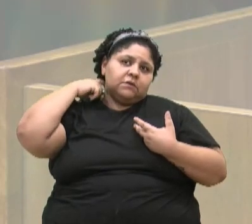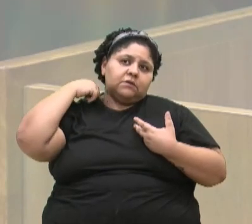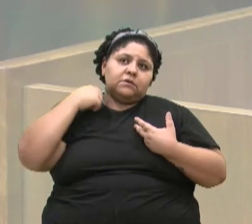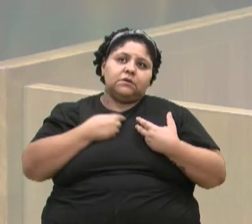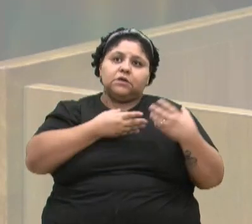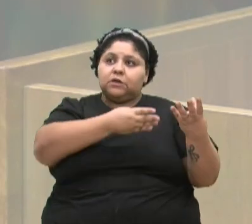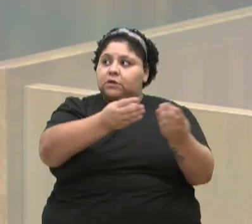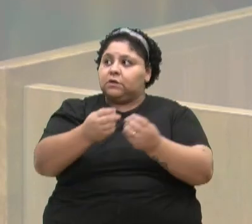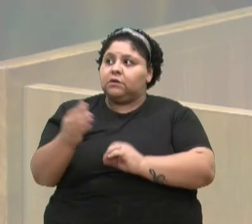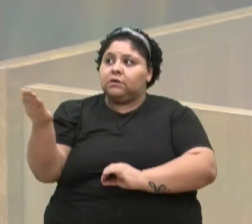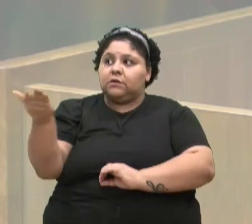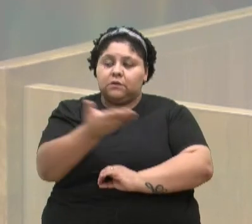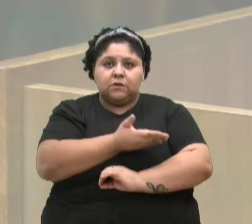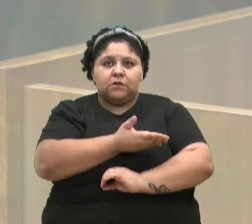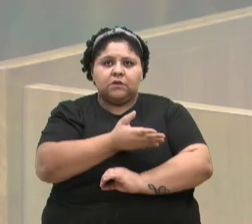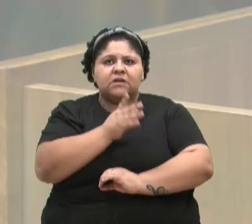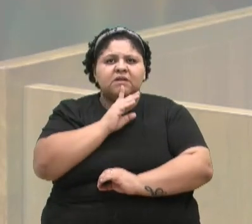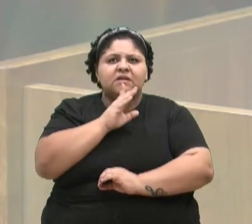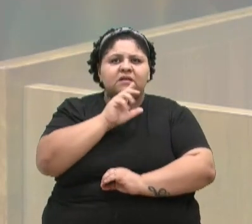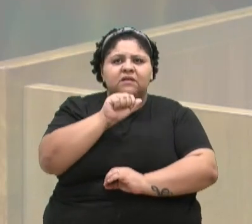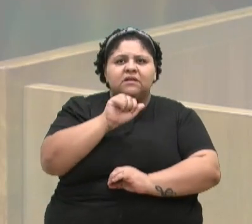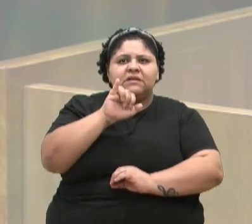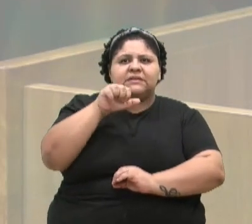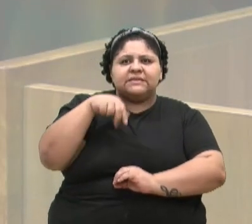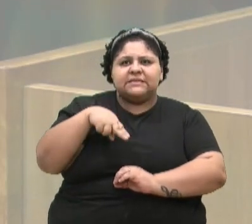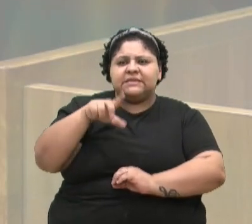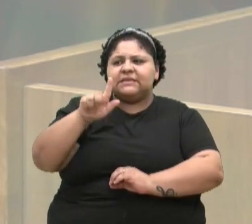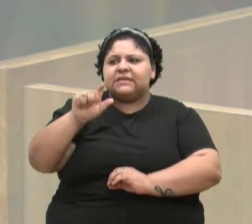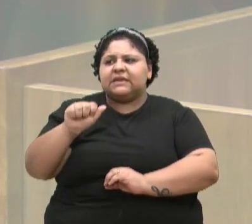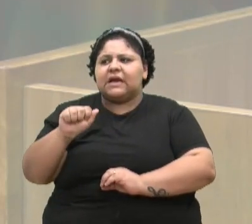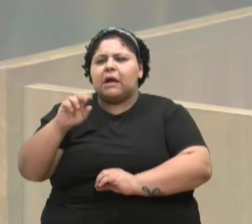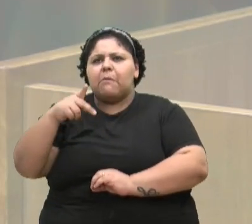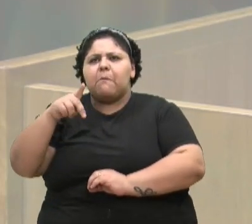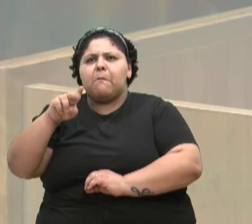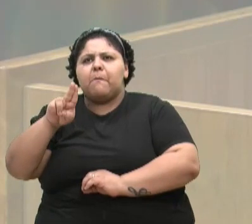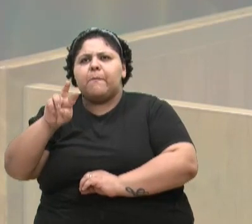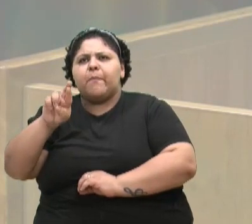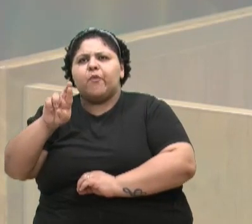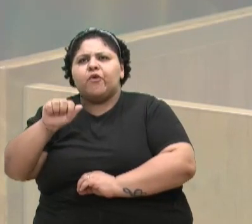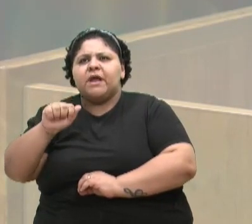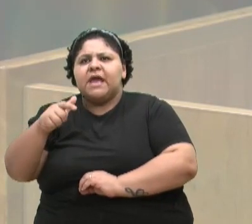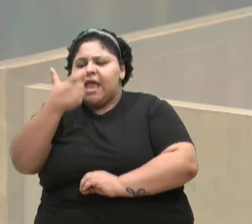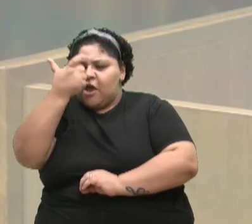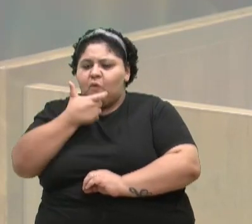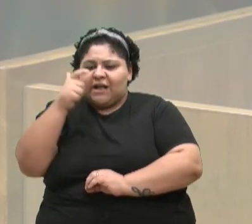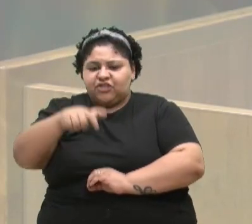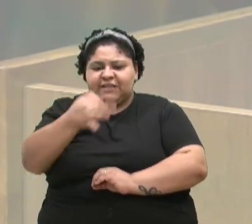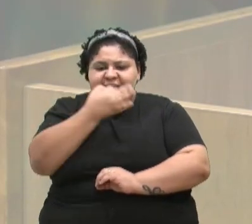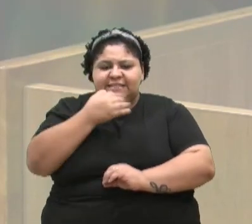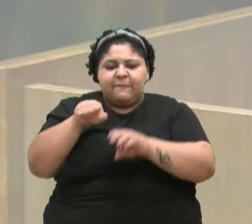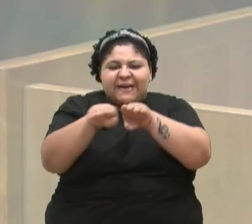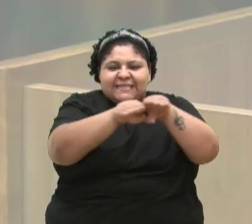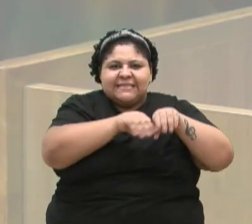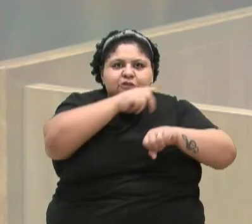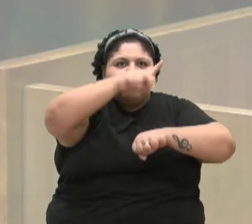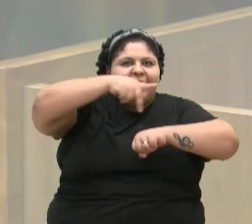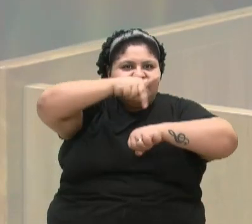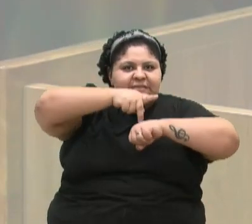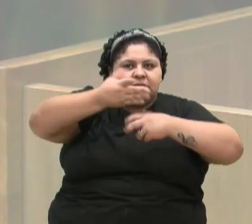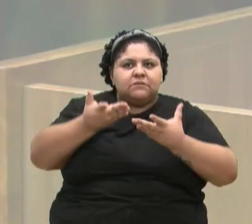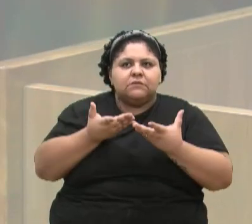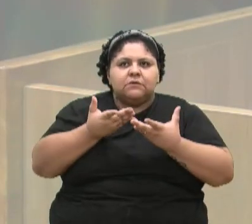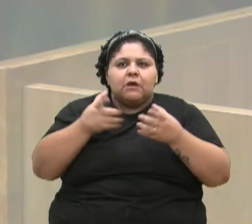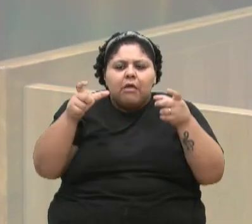Muitos de vocês devem conhecer Singapura. Eu, chegando aqui, lembro muito de Singapura. Singapura é um país pequeno,